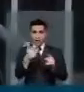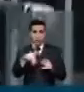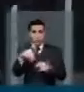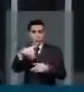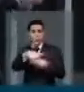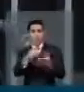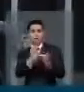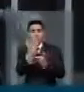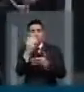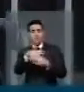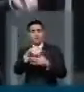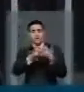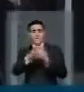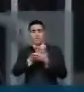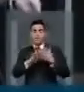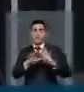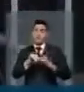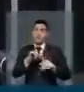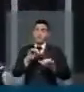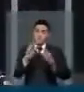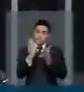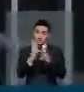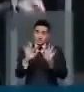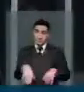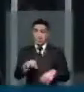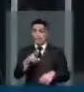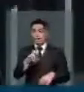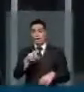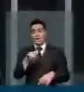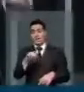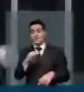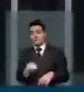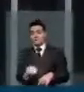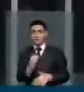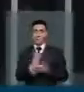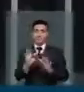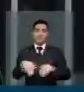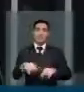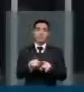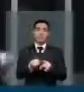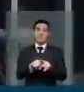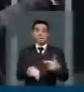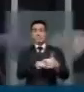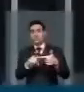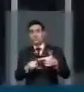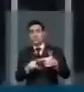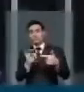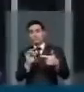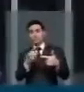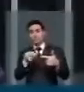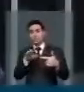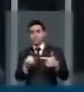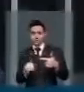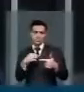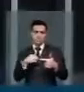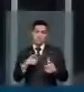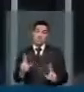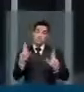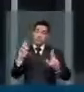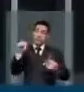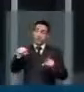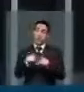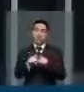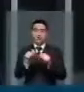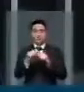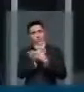reeleição Nós acabamos com grande parte E acabar com o segundo turno também Espero que essa casa faça alguma coisa